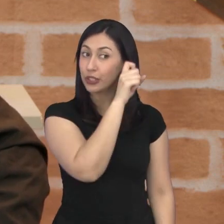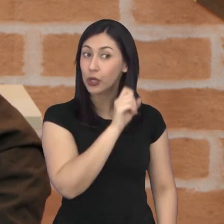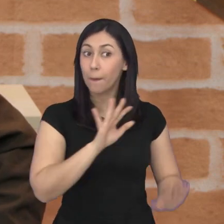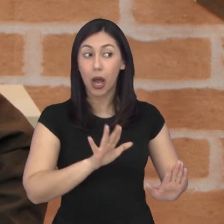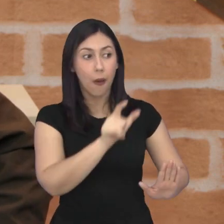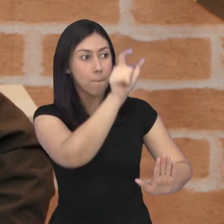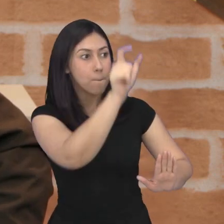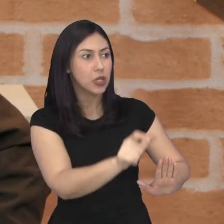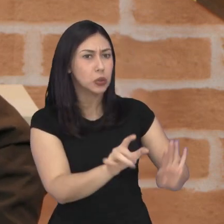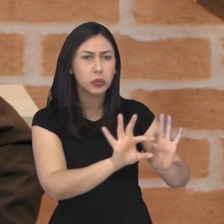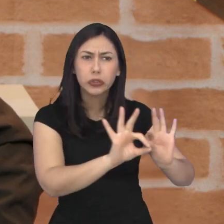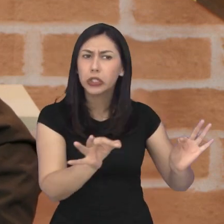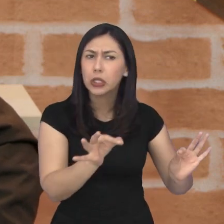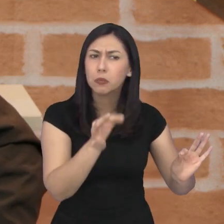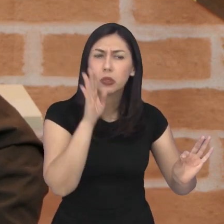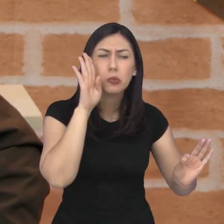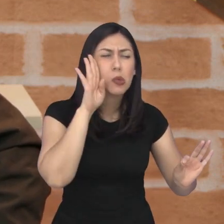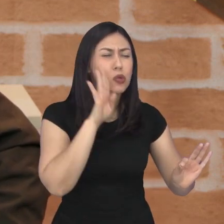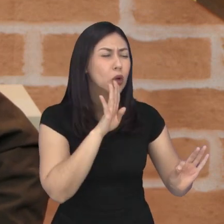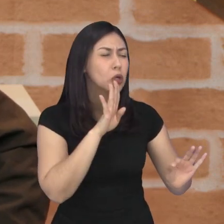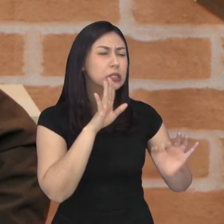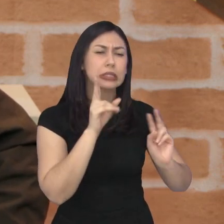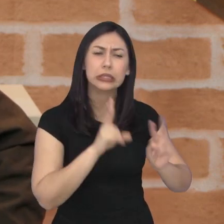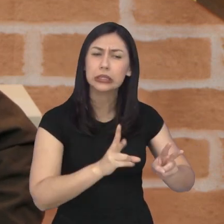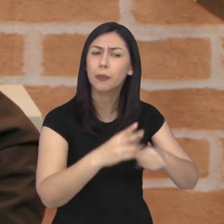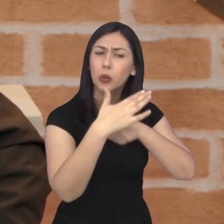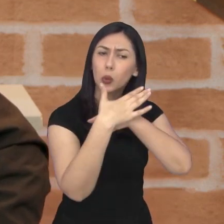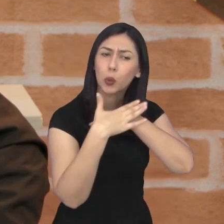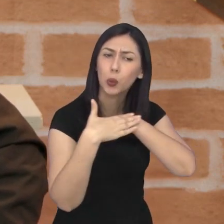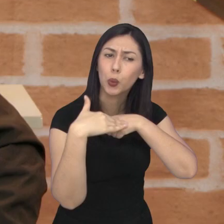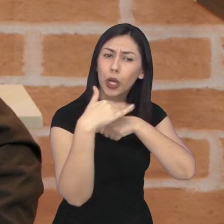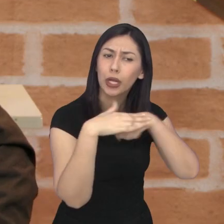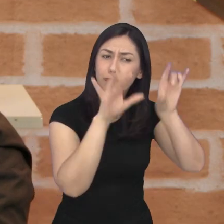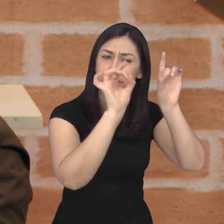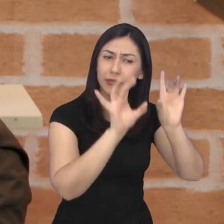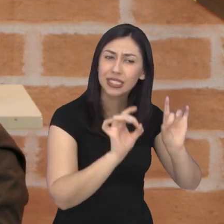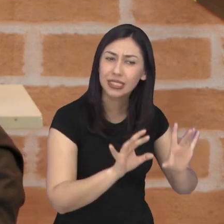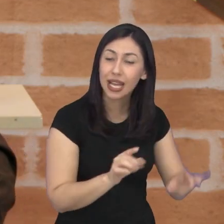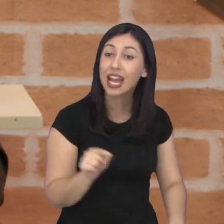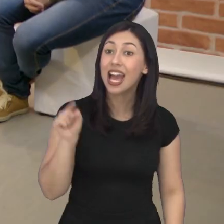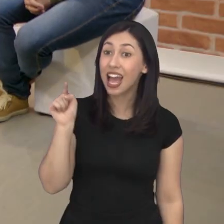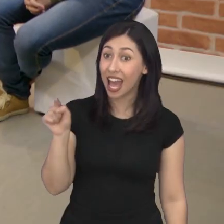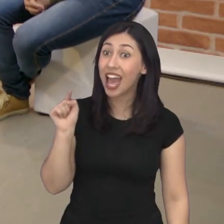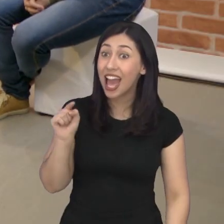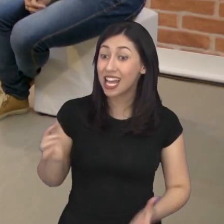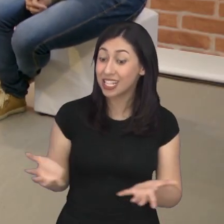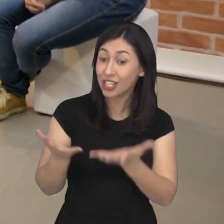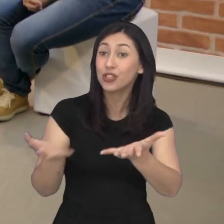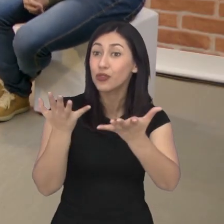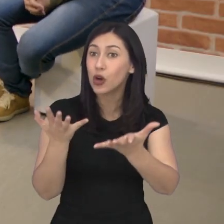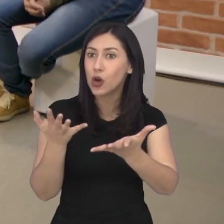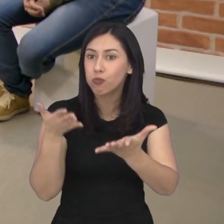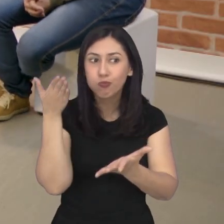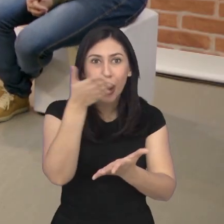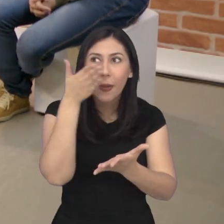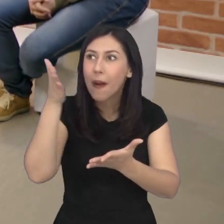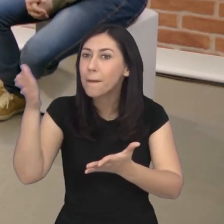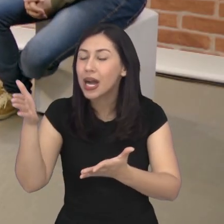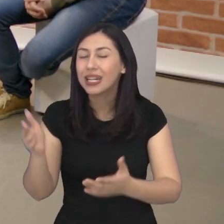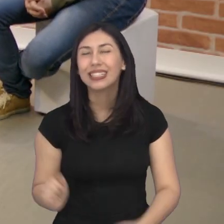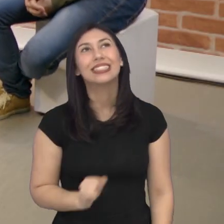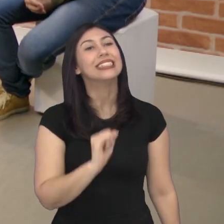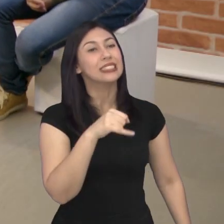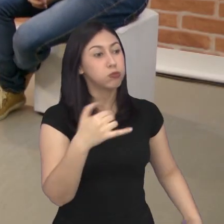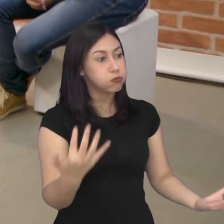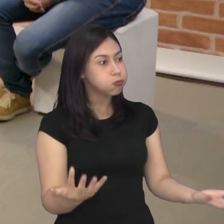bondosa, né? Então ele me tratava com um carinho muito especial. E foi ele que te Foi incentivou a querer conhecer o Eu mundo? acho que